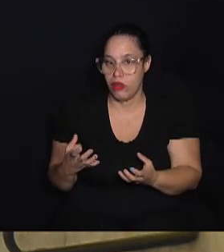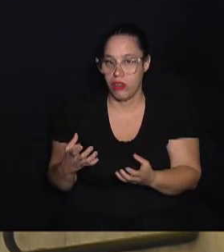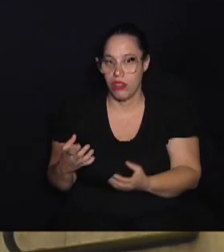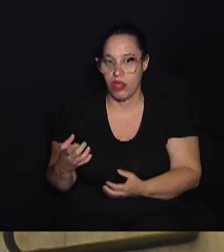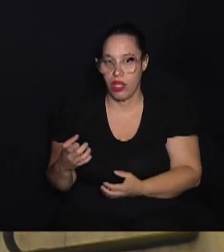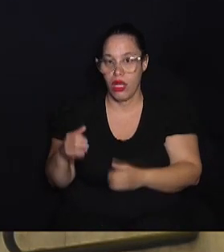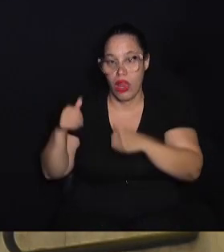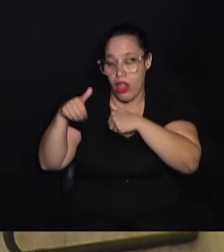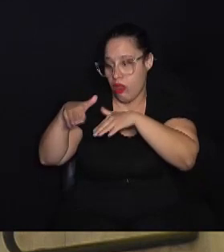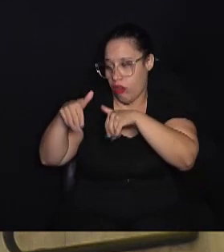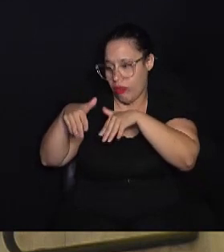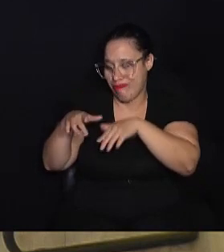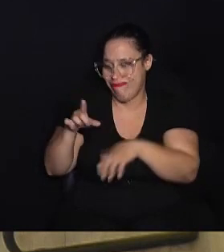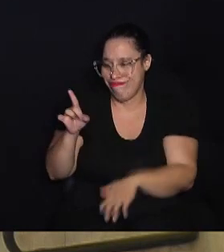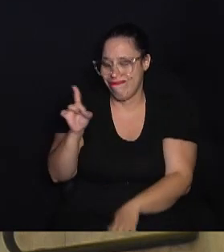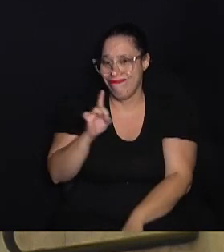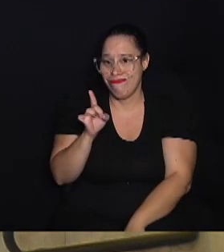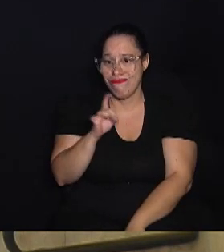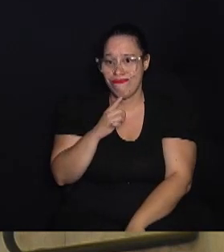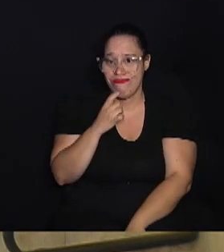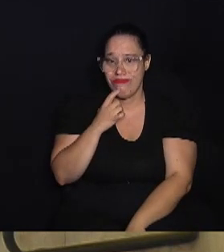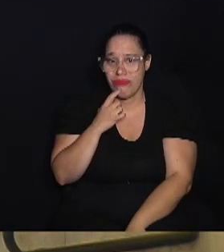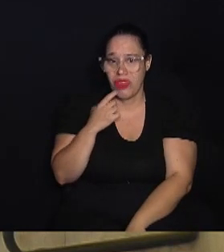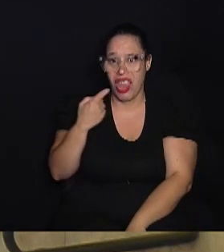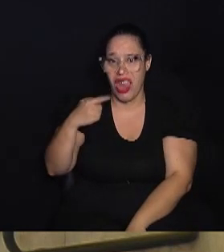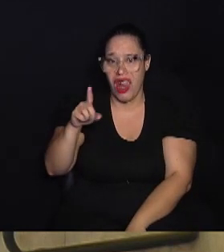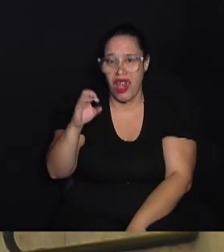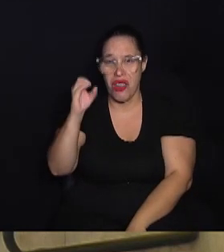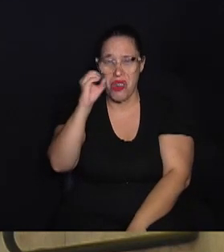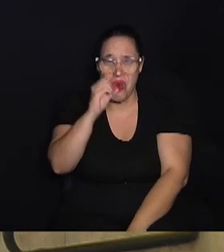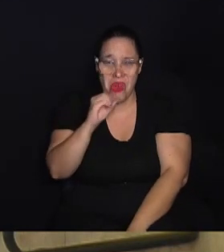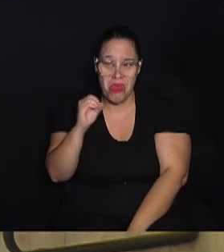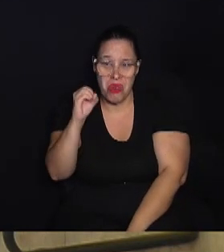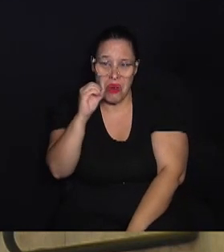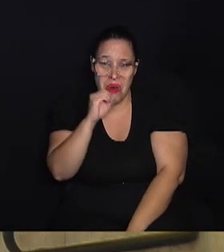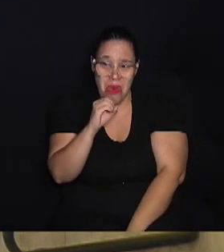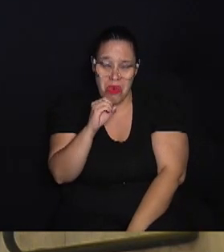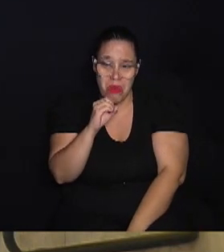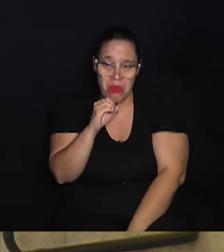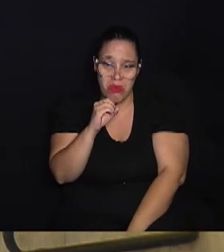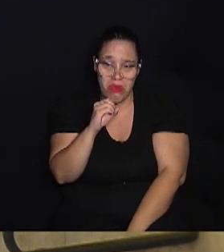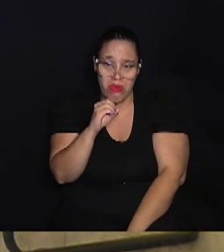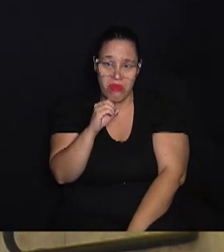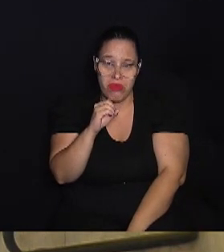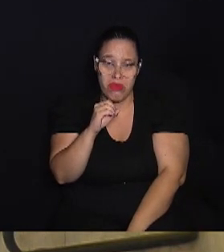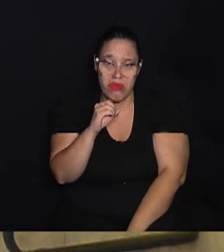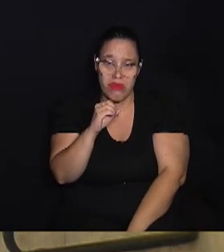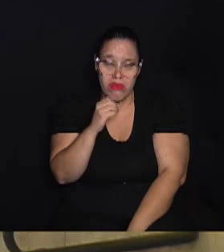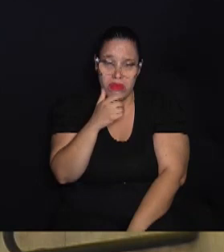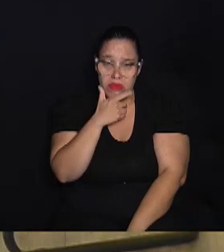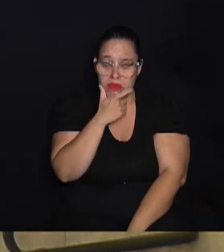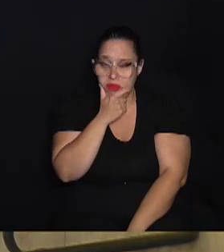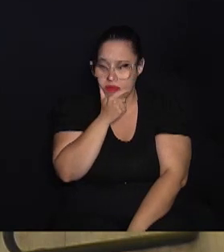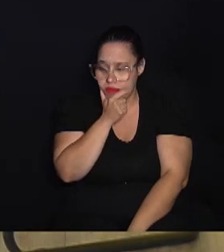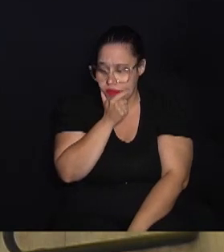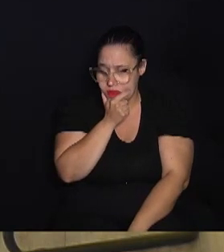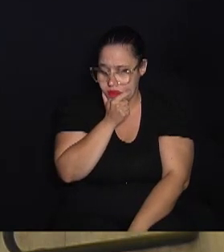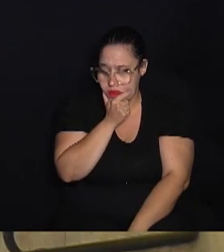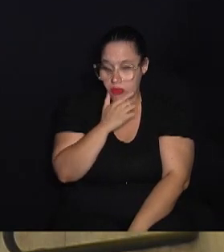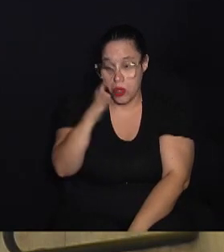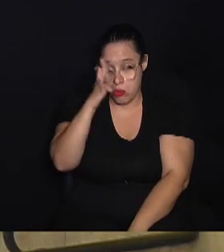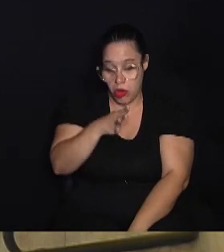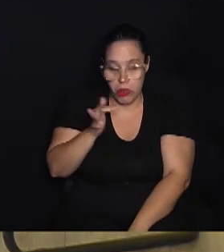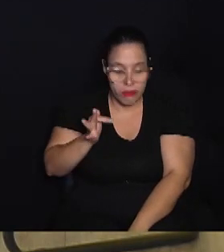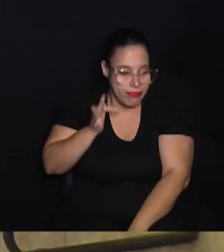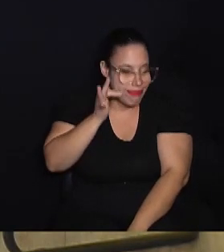em setembro? Não. Vai ser lá para outubro, novembro, A gente tem setembro seco, quente. Agora a gente, em função da própria